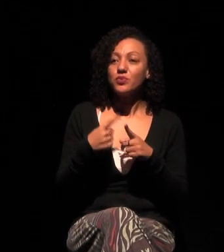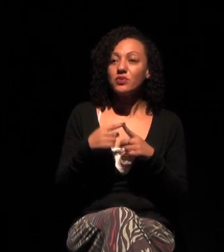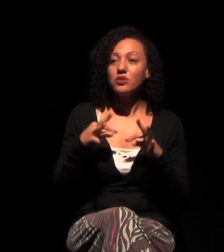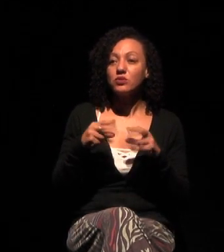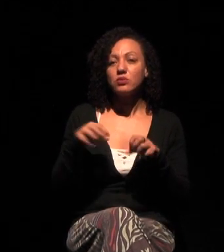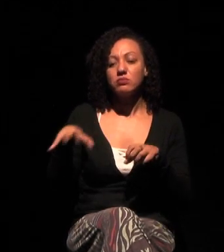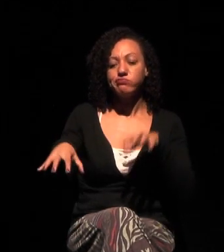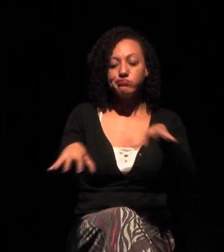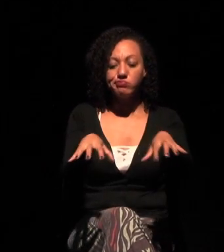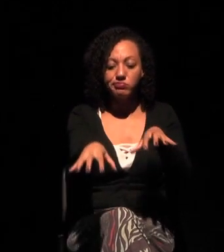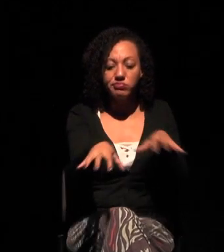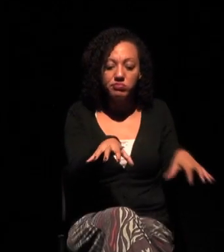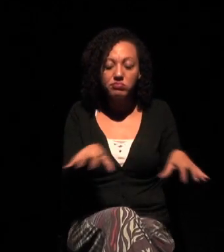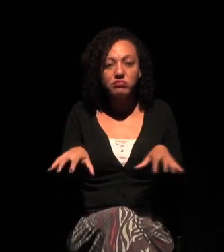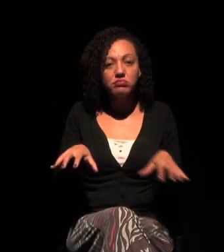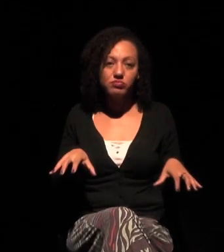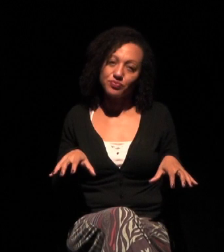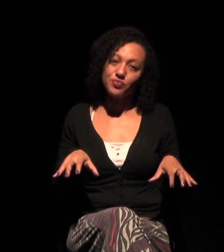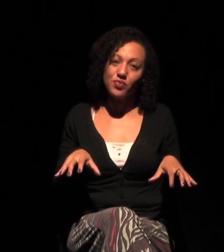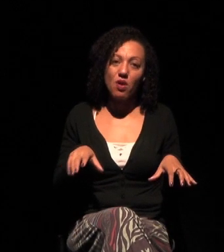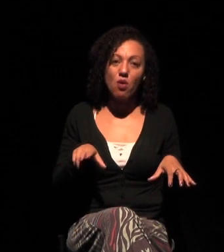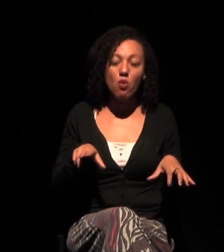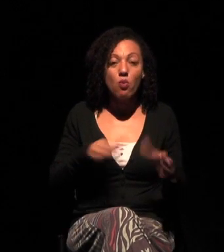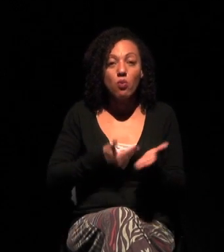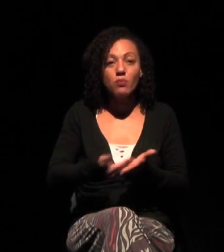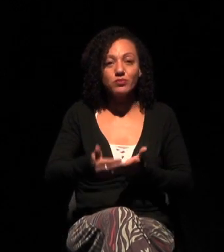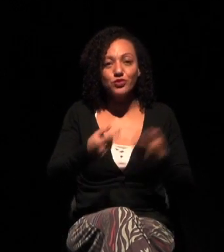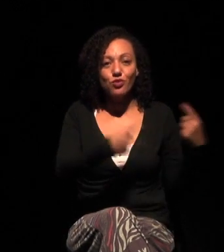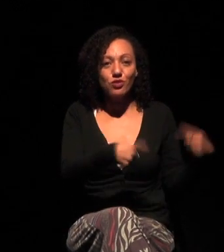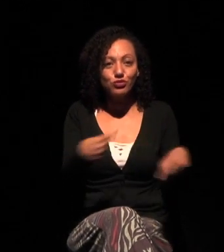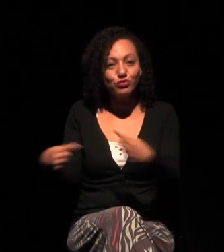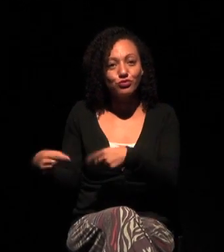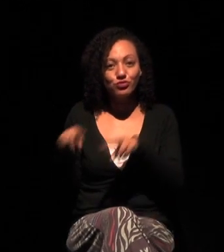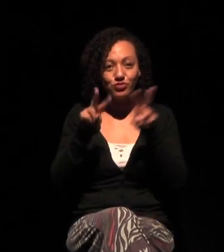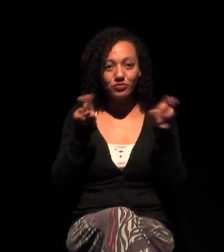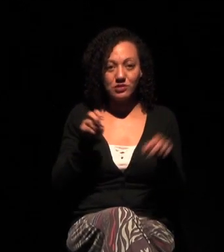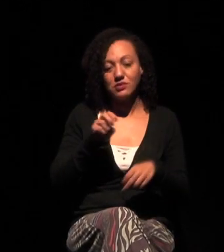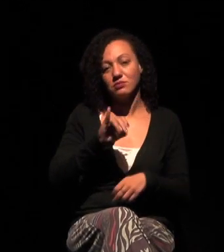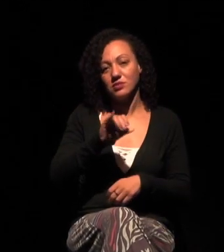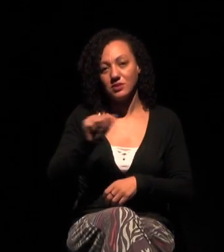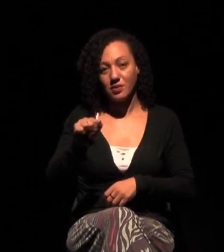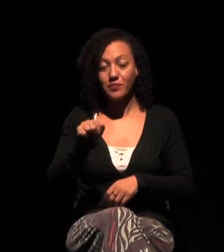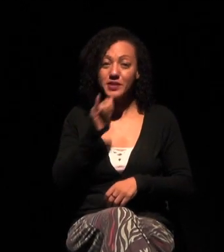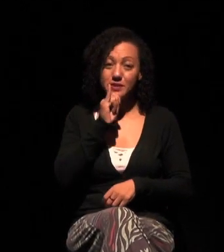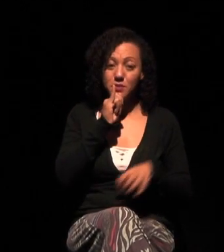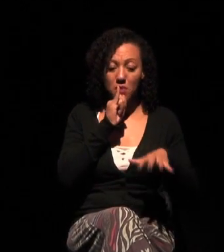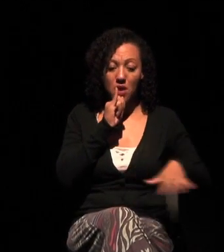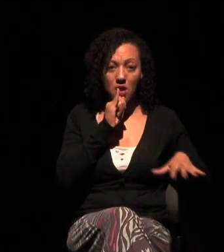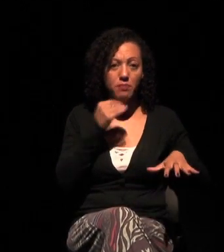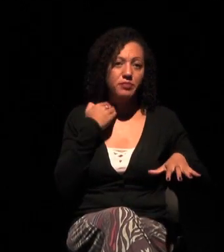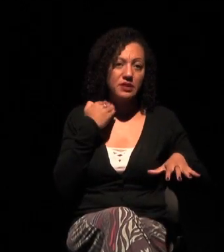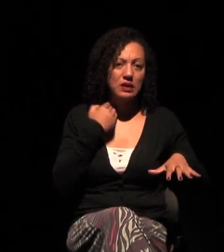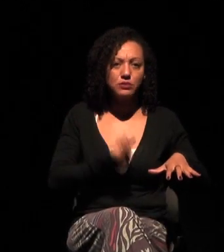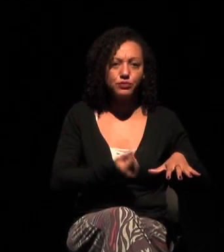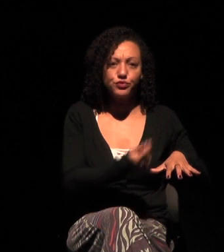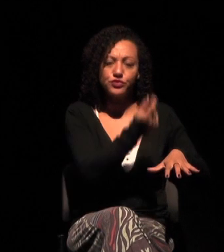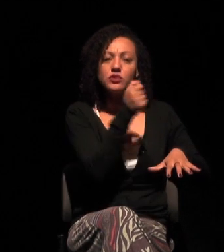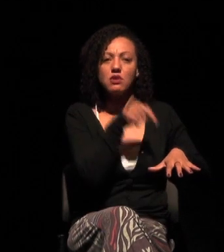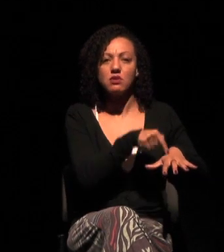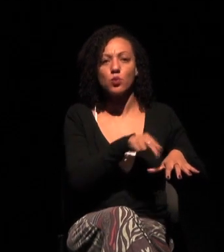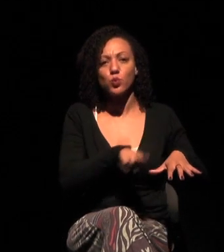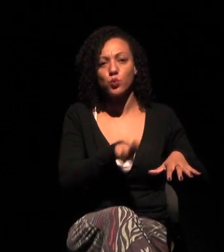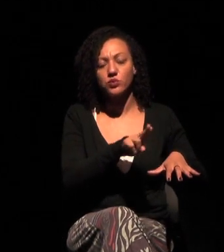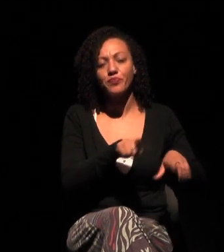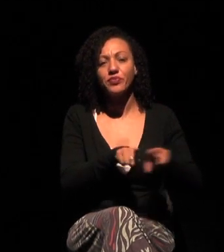setores né alguns setores mais que outros o setor bancário já adotou muito até a tecnologia setor financeiro outras